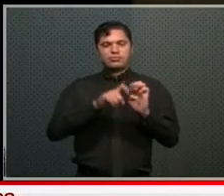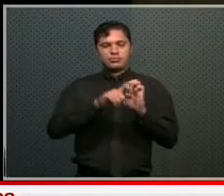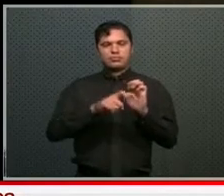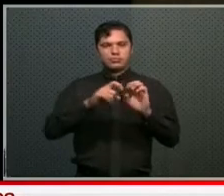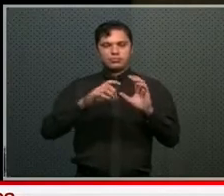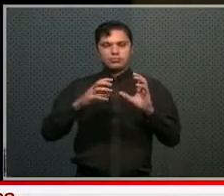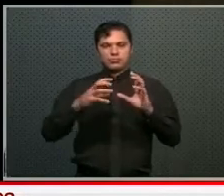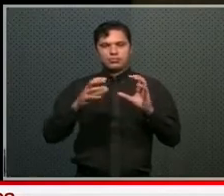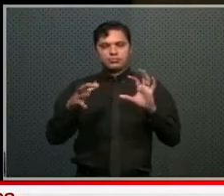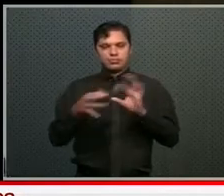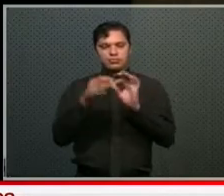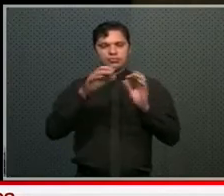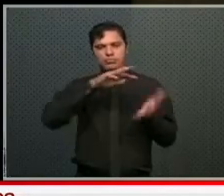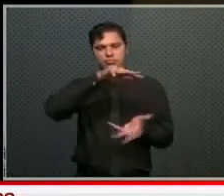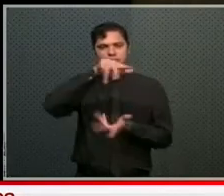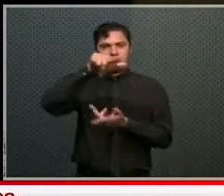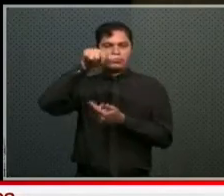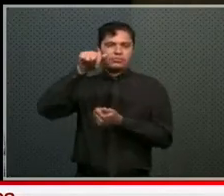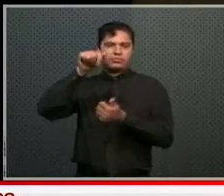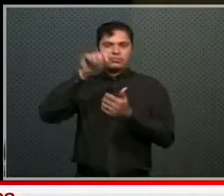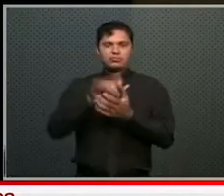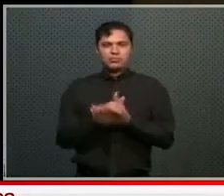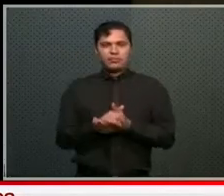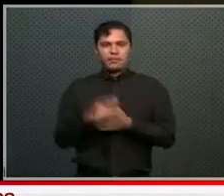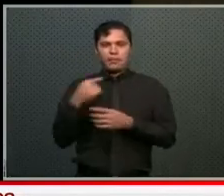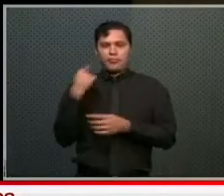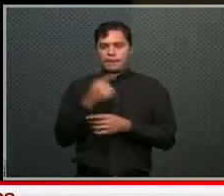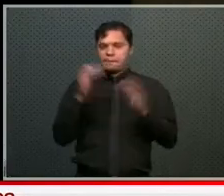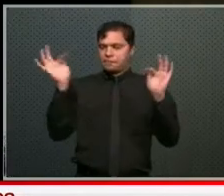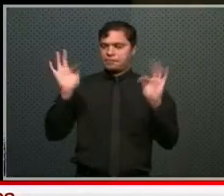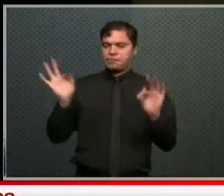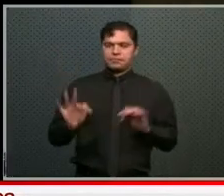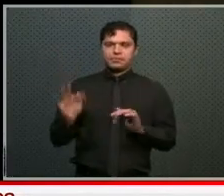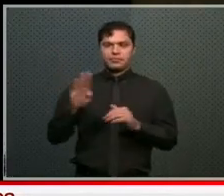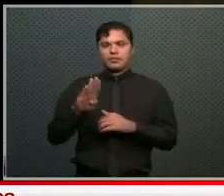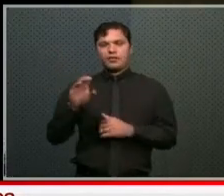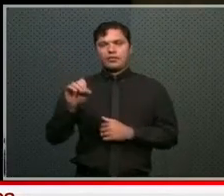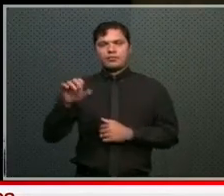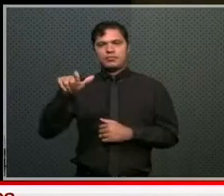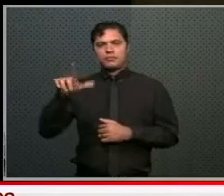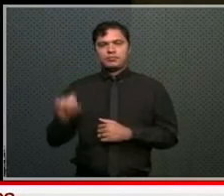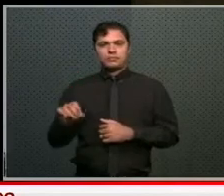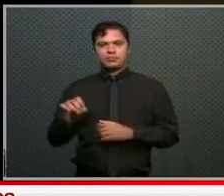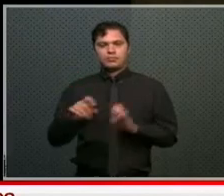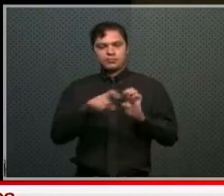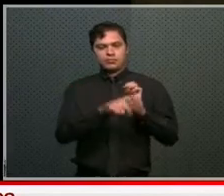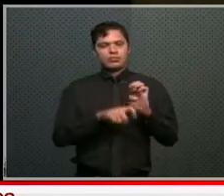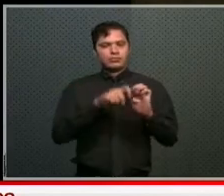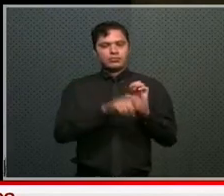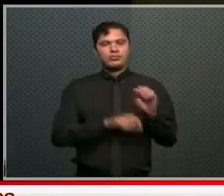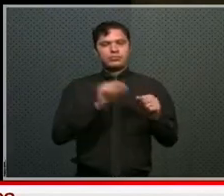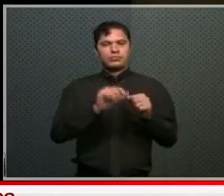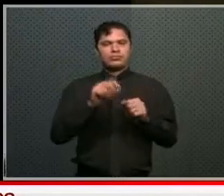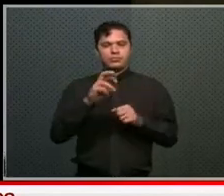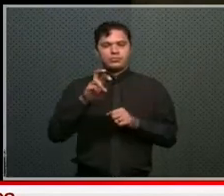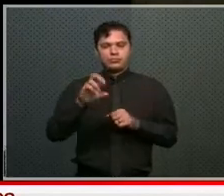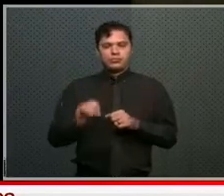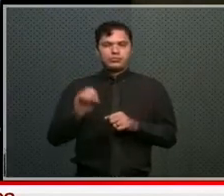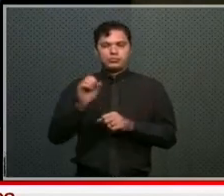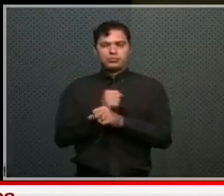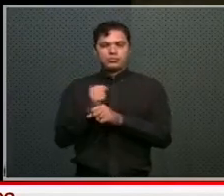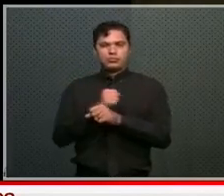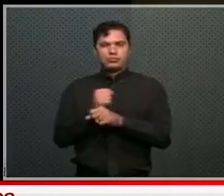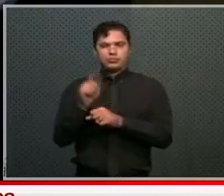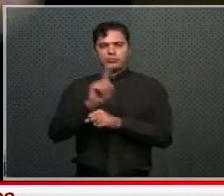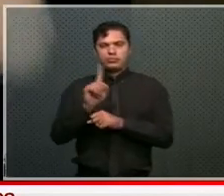e para nossa felicidade Deputado bordado a Embrapa que completou 50 anos não Embrapa Amazônia